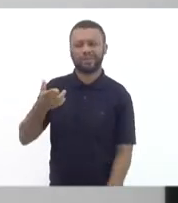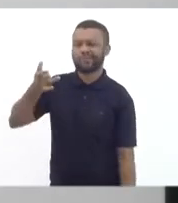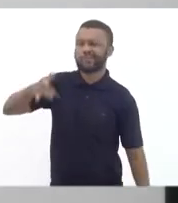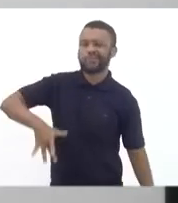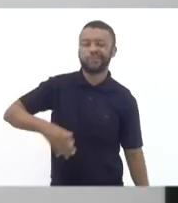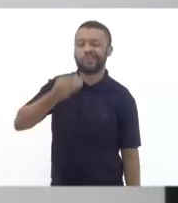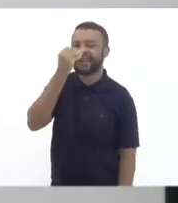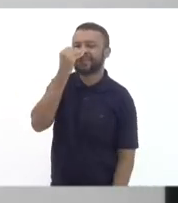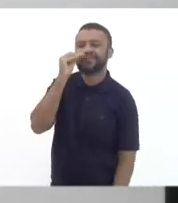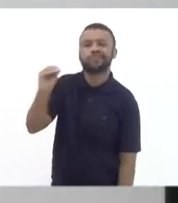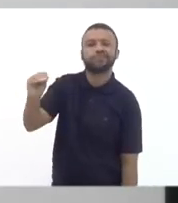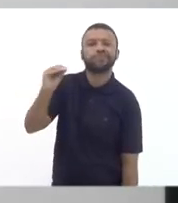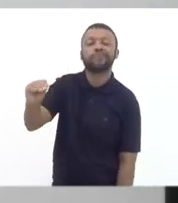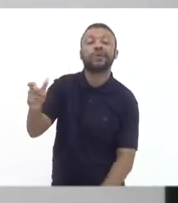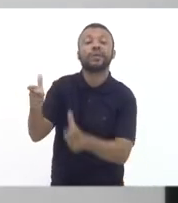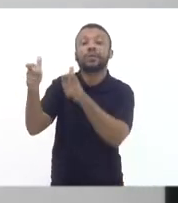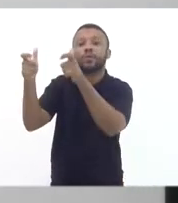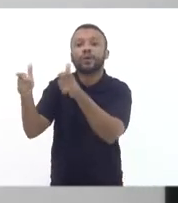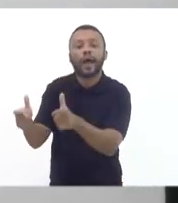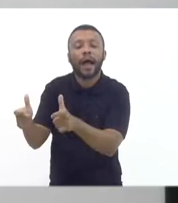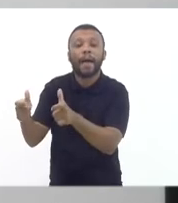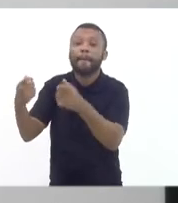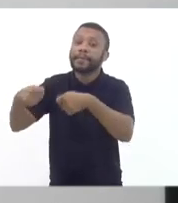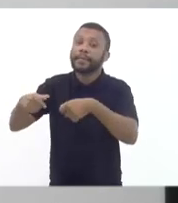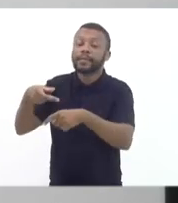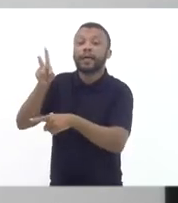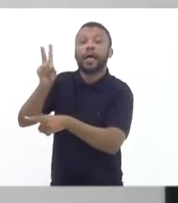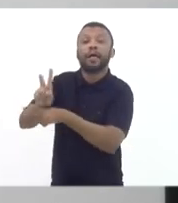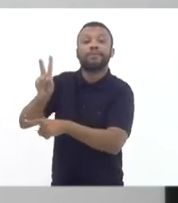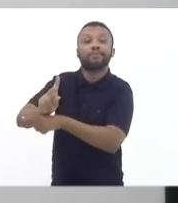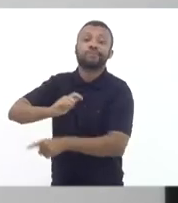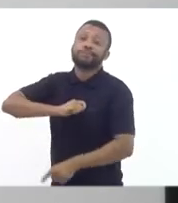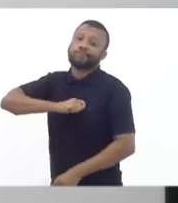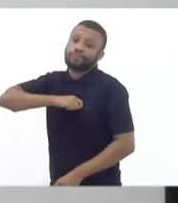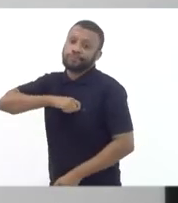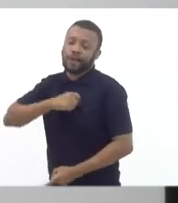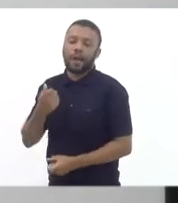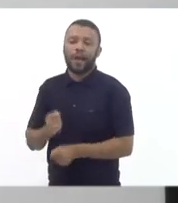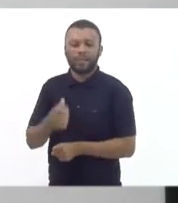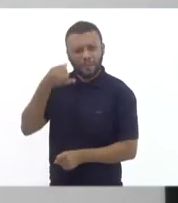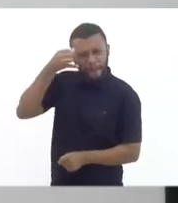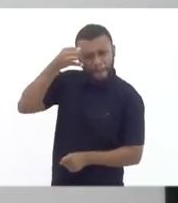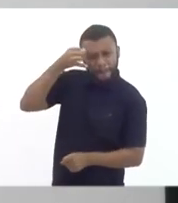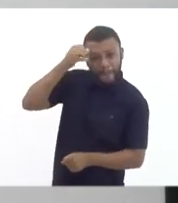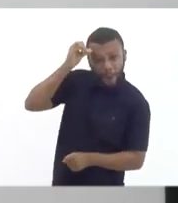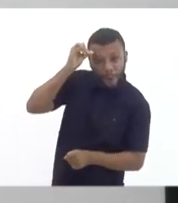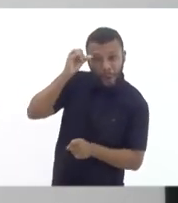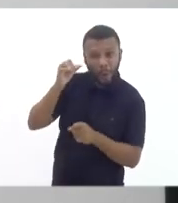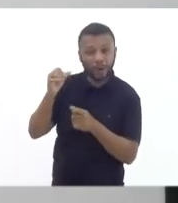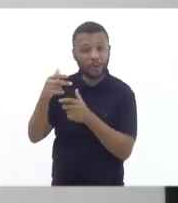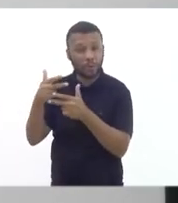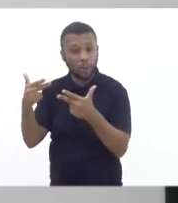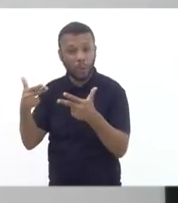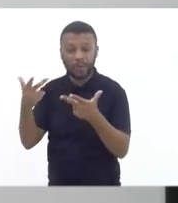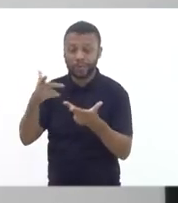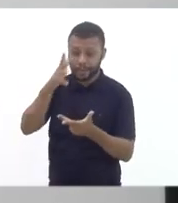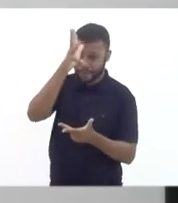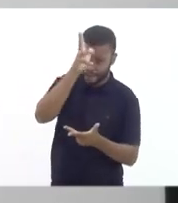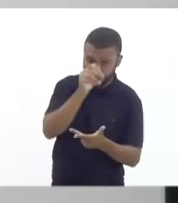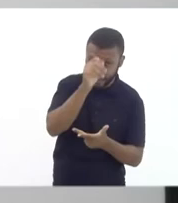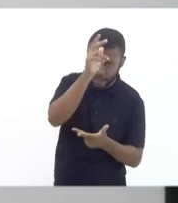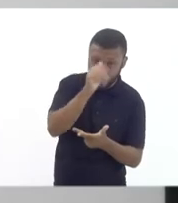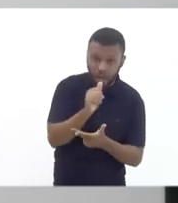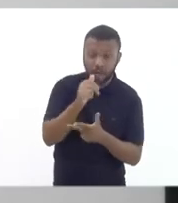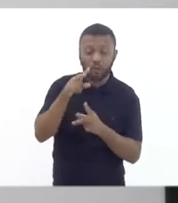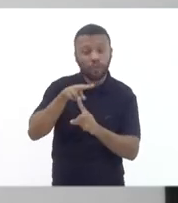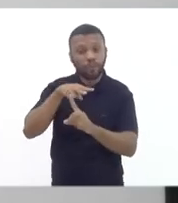né? Esses locais precisam ser efetivamente fiscalizados, verificados não só do ponto de vista sanitário, mas também do ponto de vista